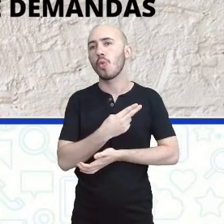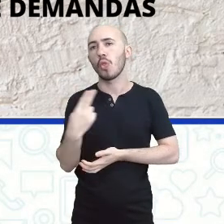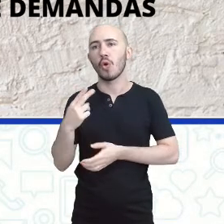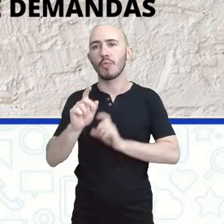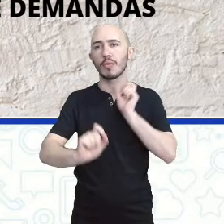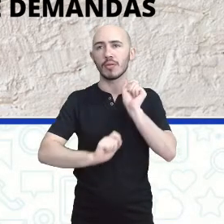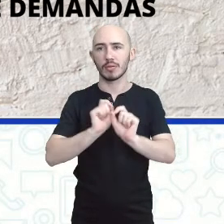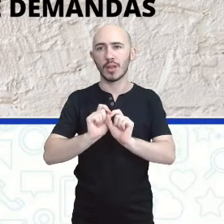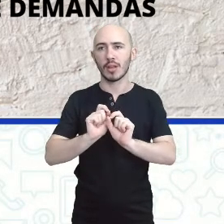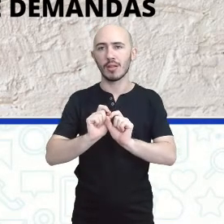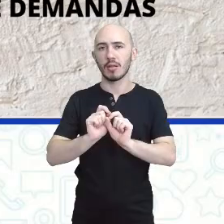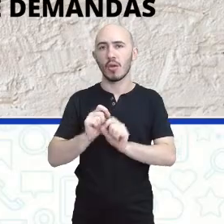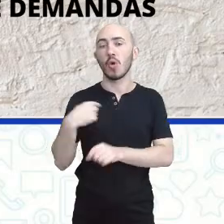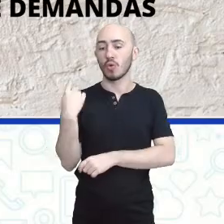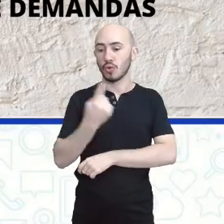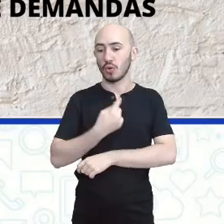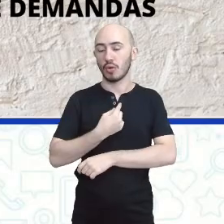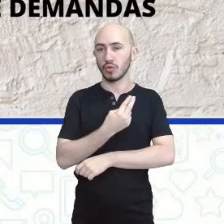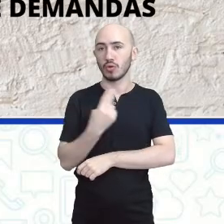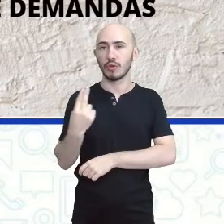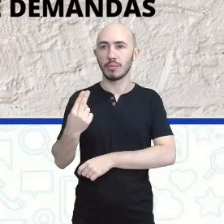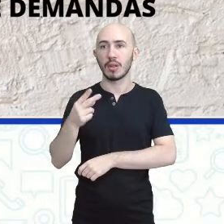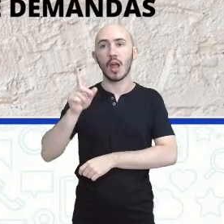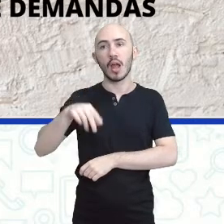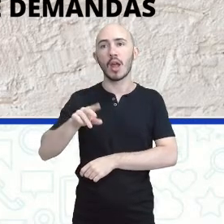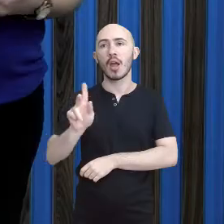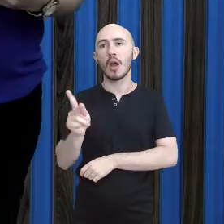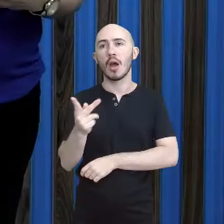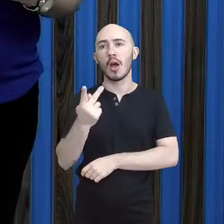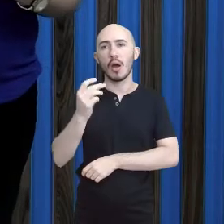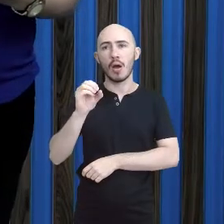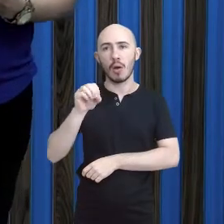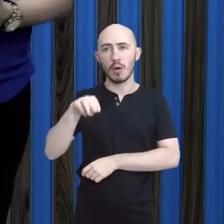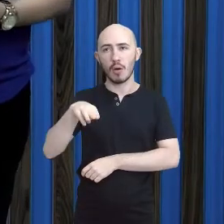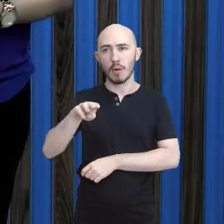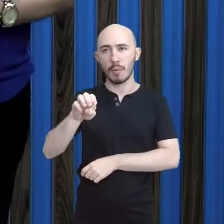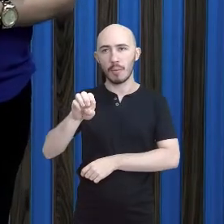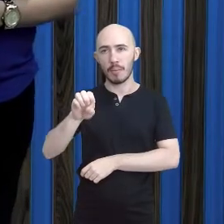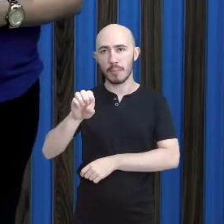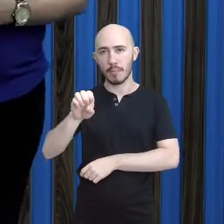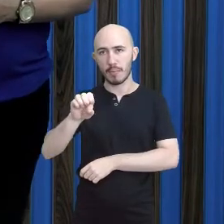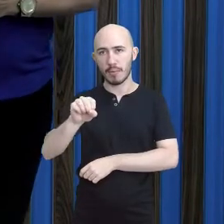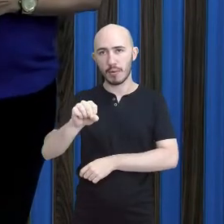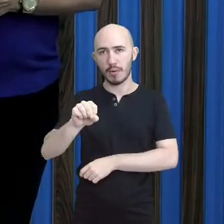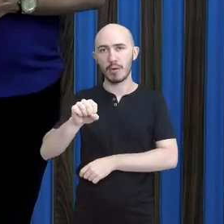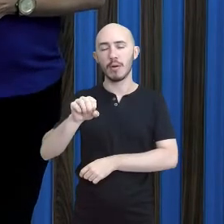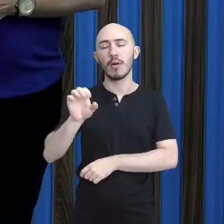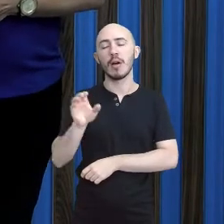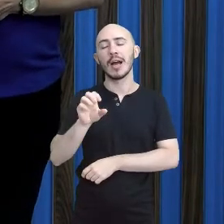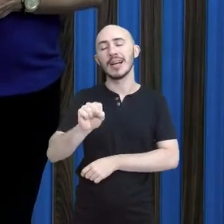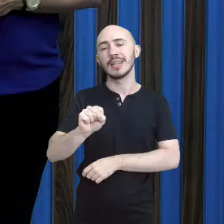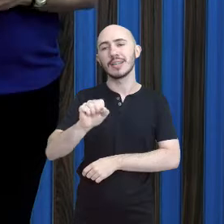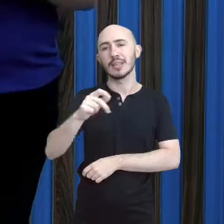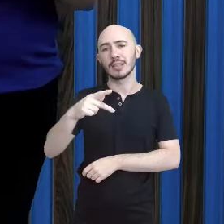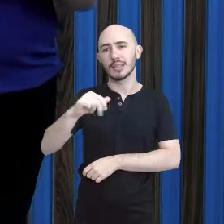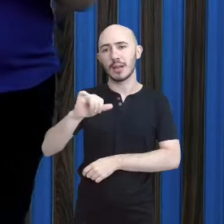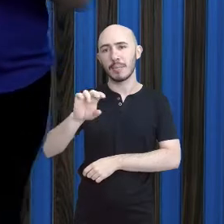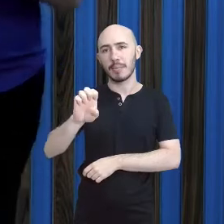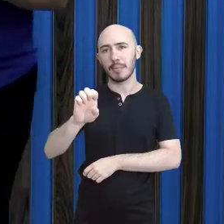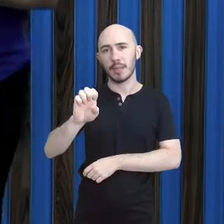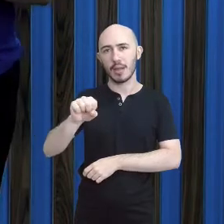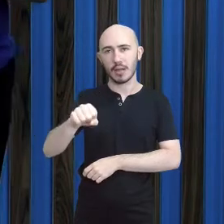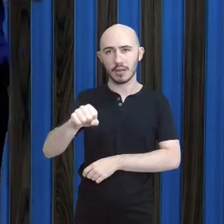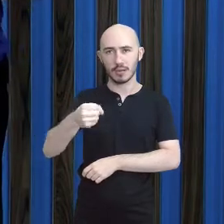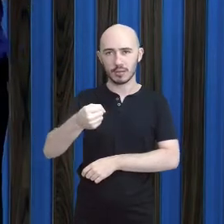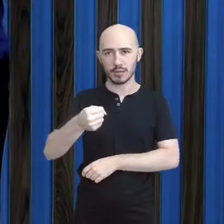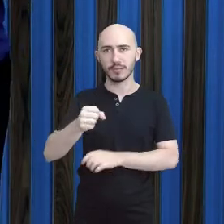Homo sapiens sapiens. Isso quer dizer o quê? Homem sábio. Mas será, se a gente começar